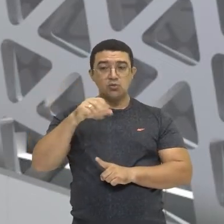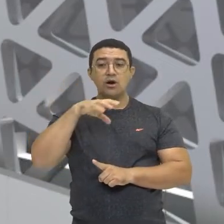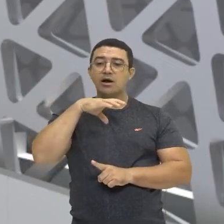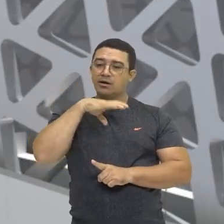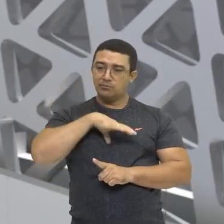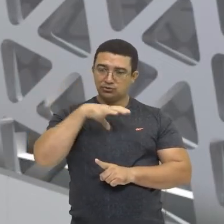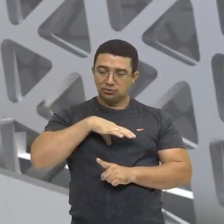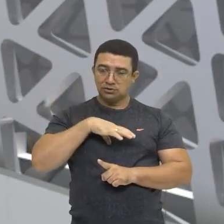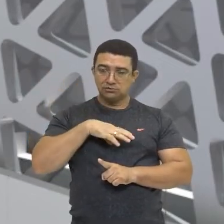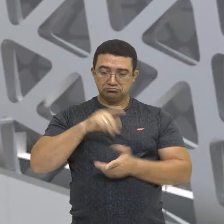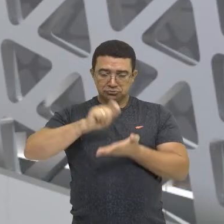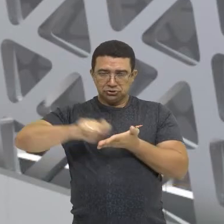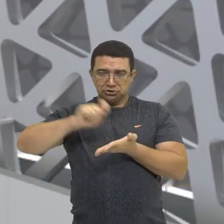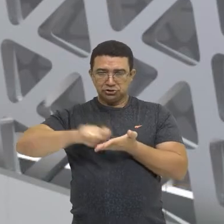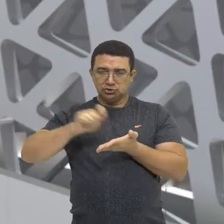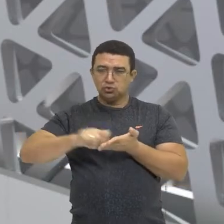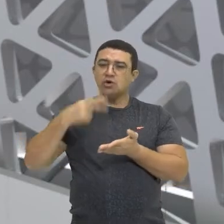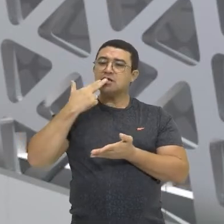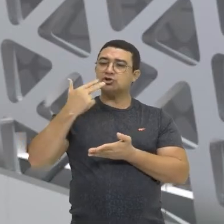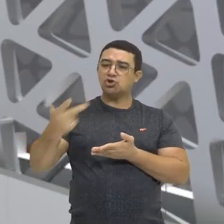em galego-português.